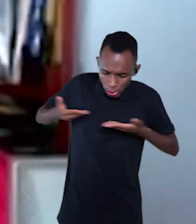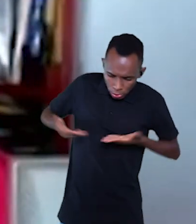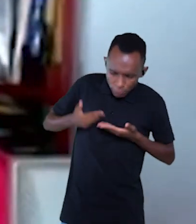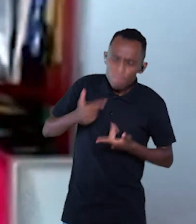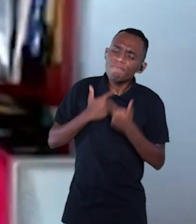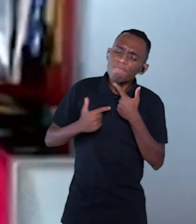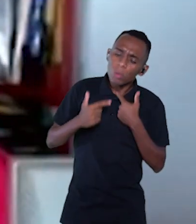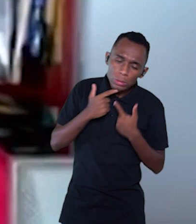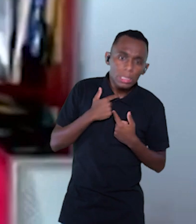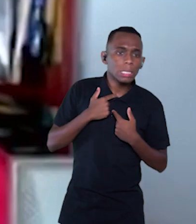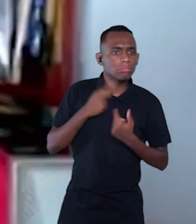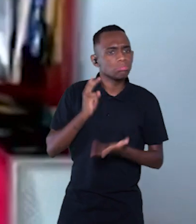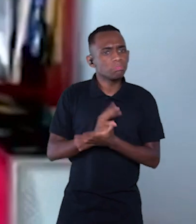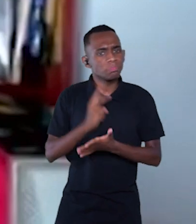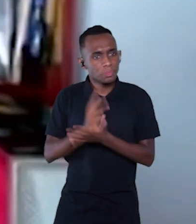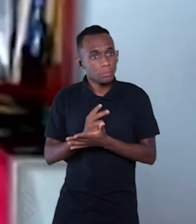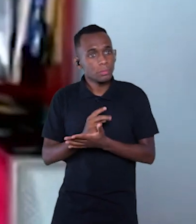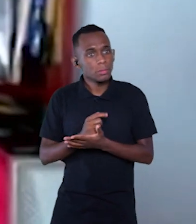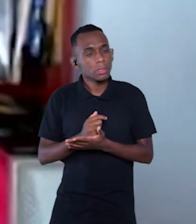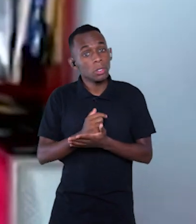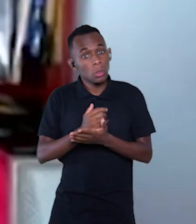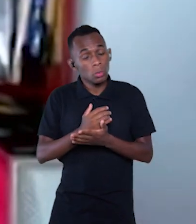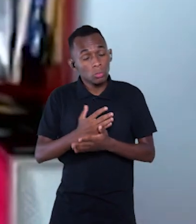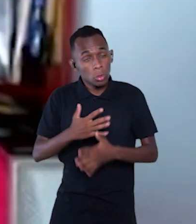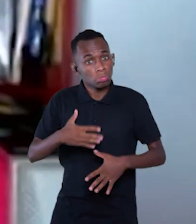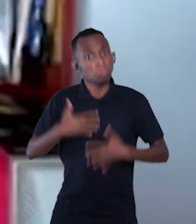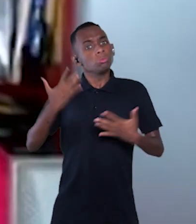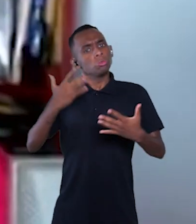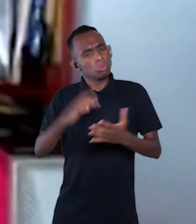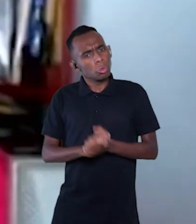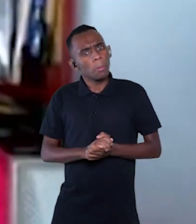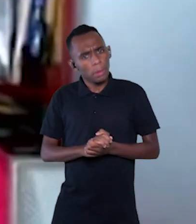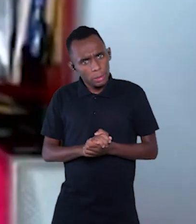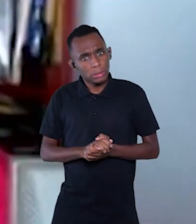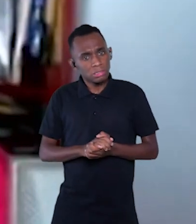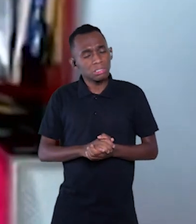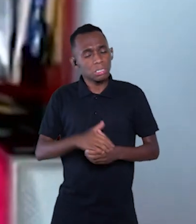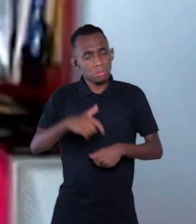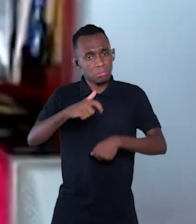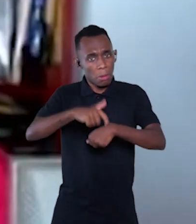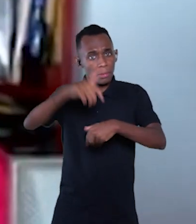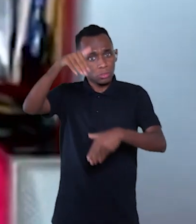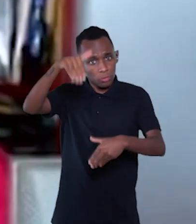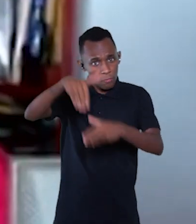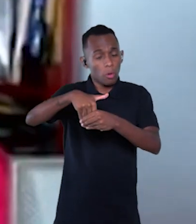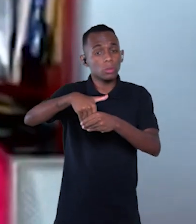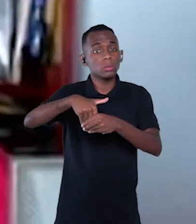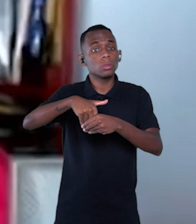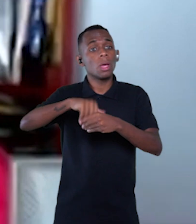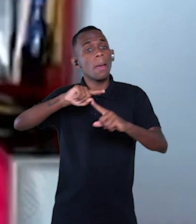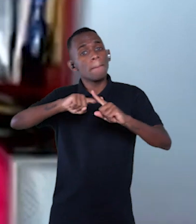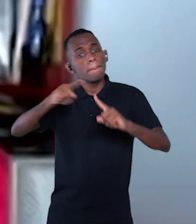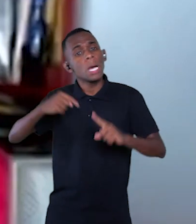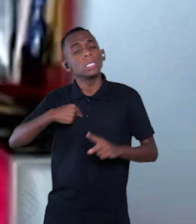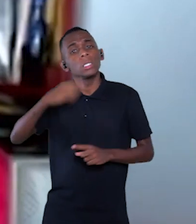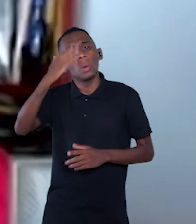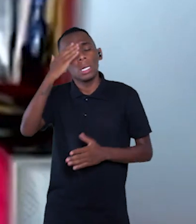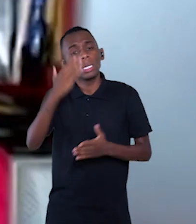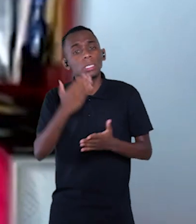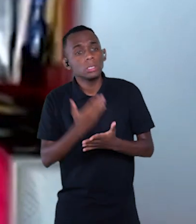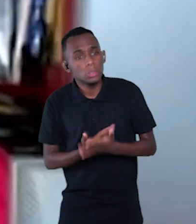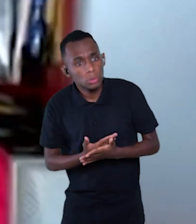me motivou bastante, e eu tive gratas surpresas nessa eleição, nesse sentido, mas acho que